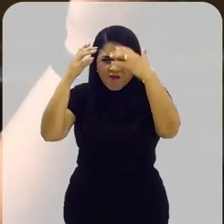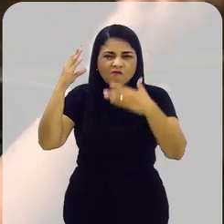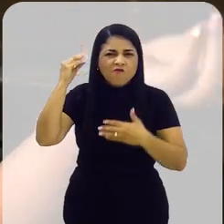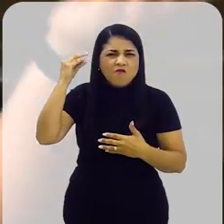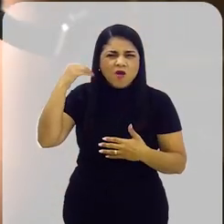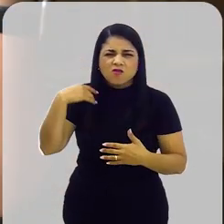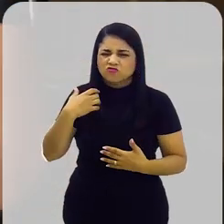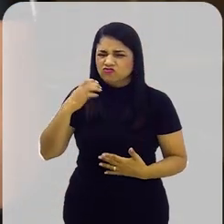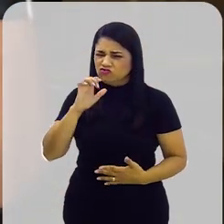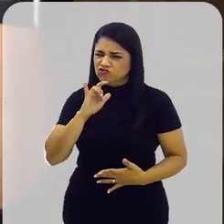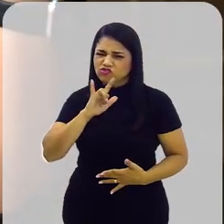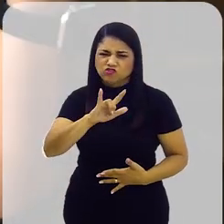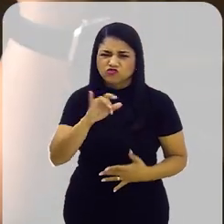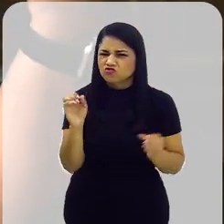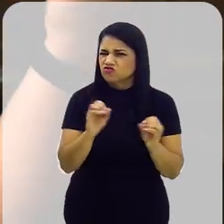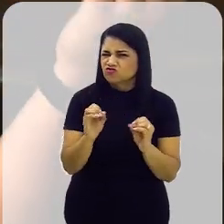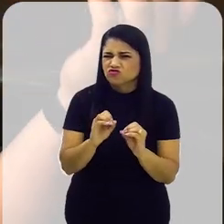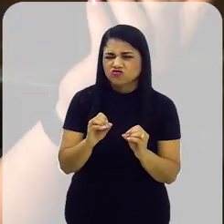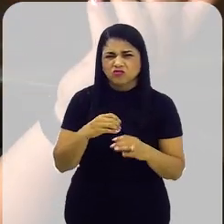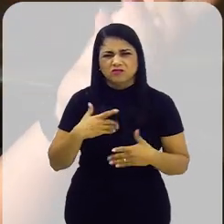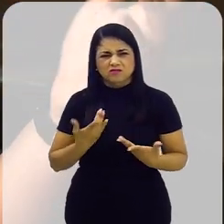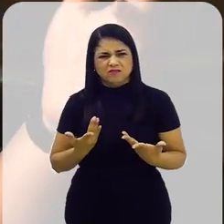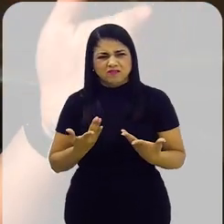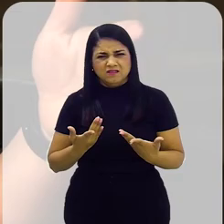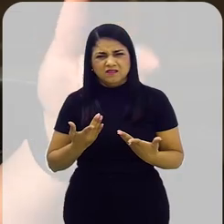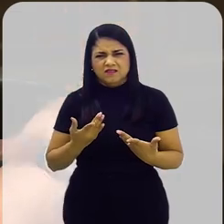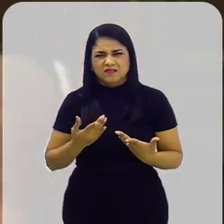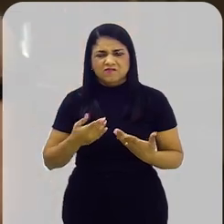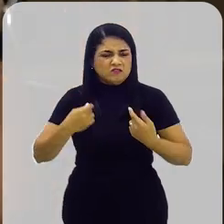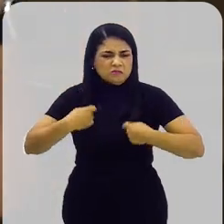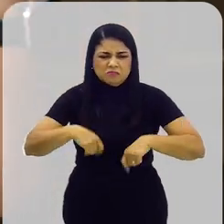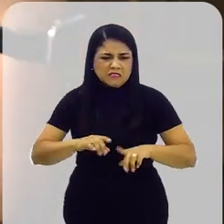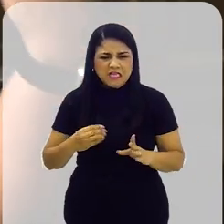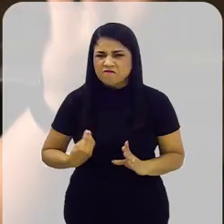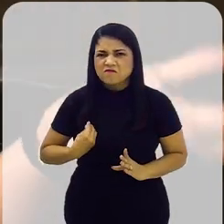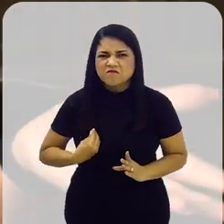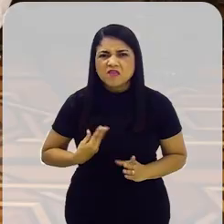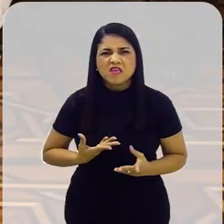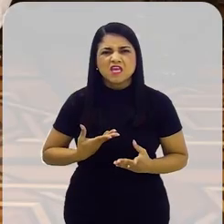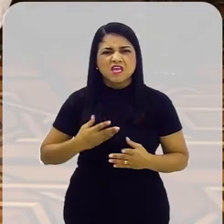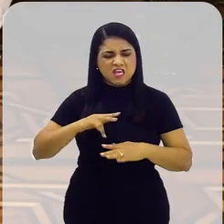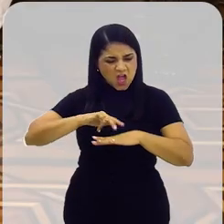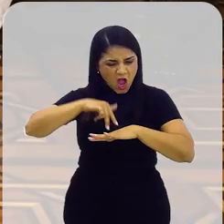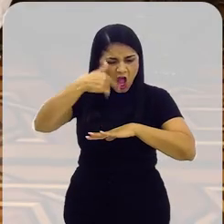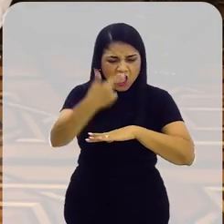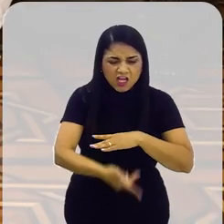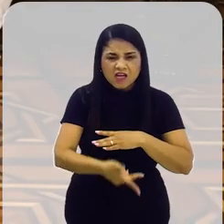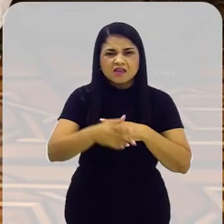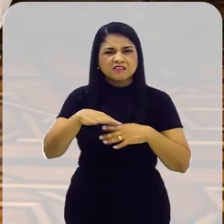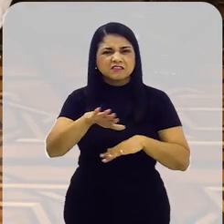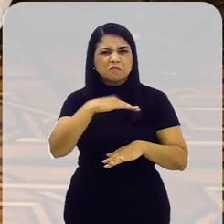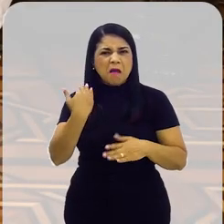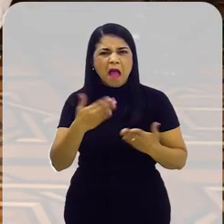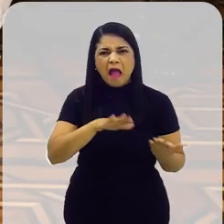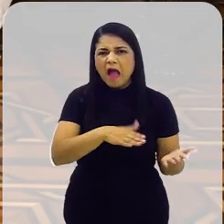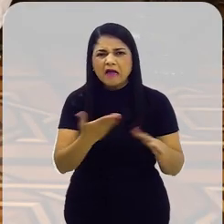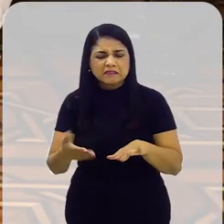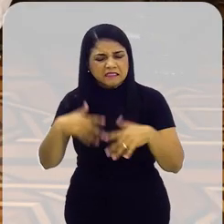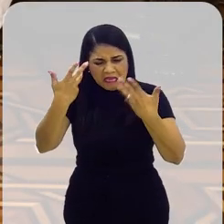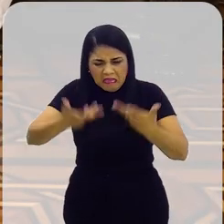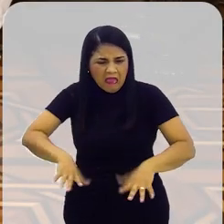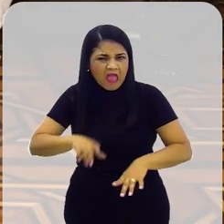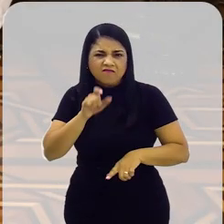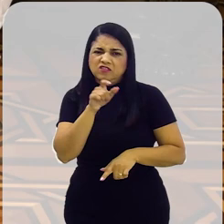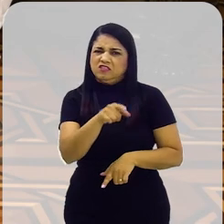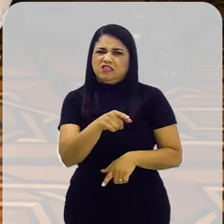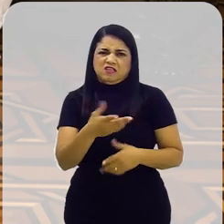não. Ninguém te ama. Você não, você é, sabe, merece viver. Você não pode. Se joga dali, se mata, ninguém quer